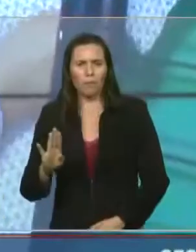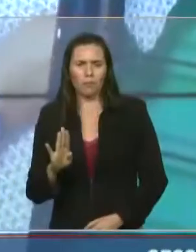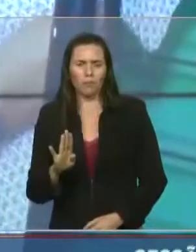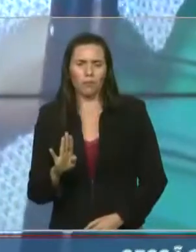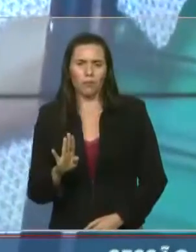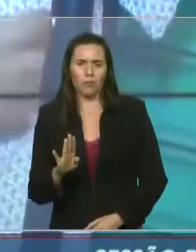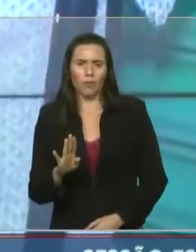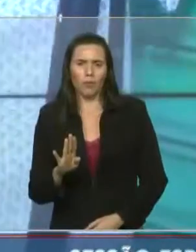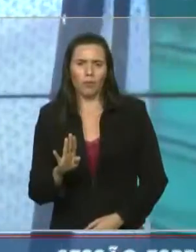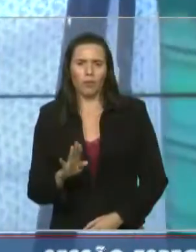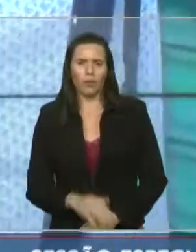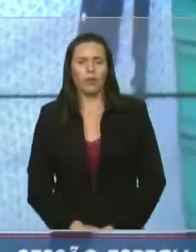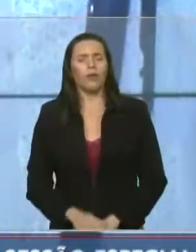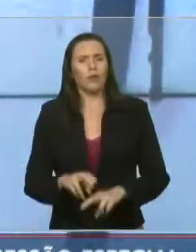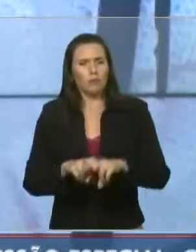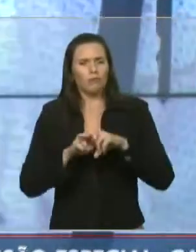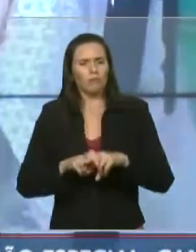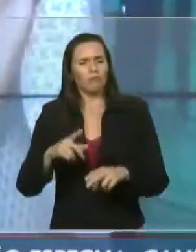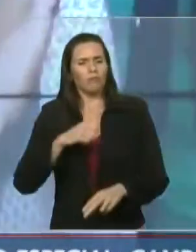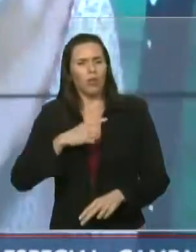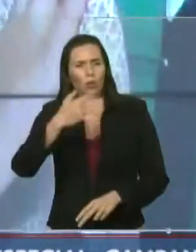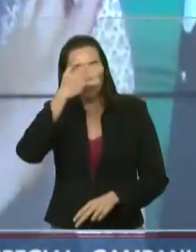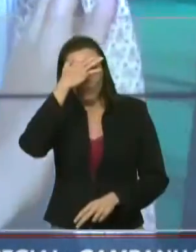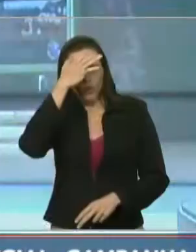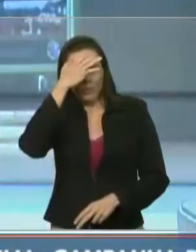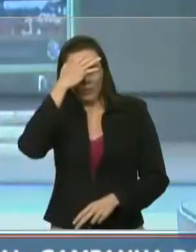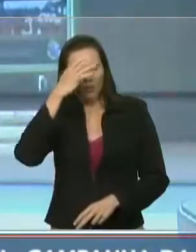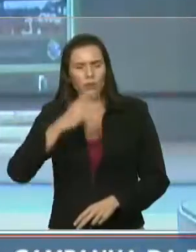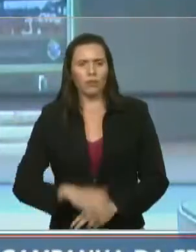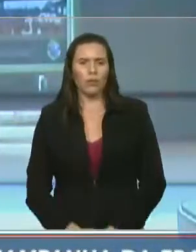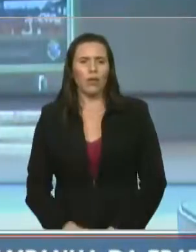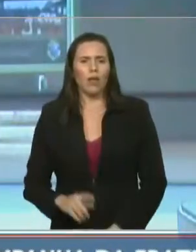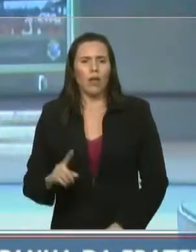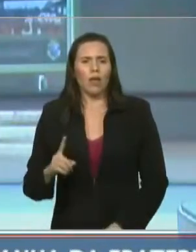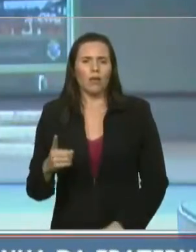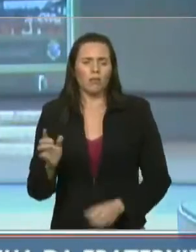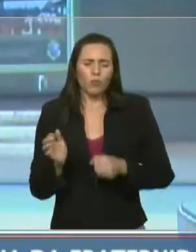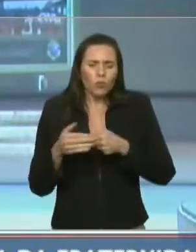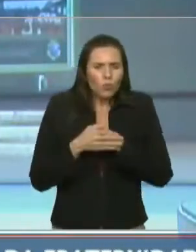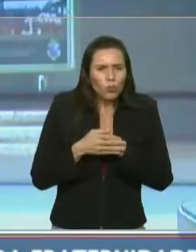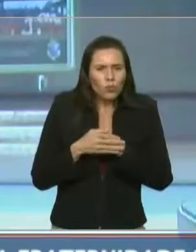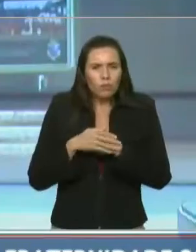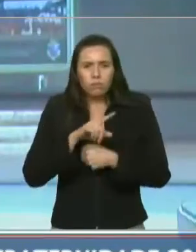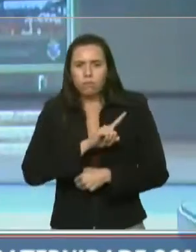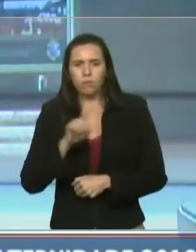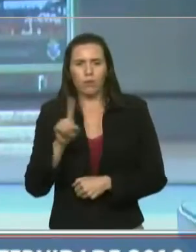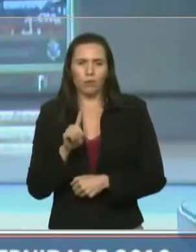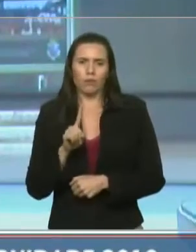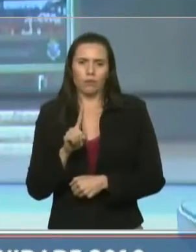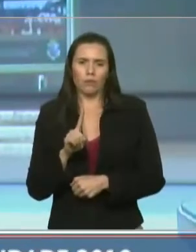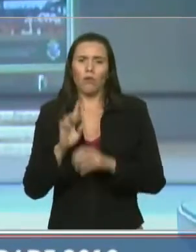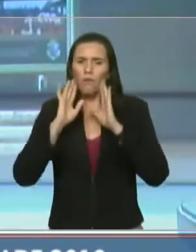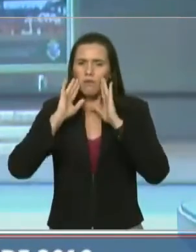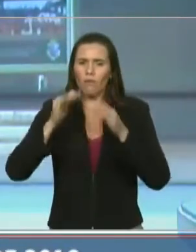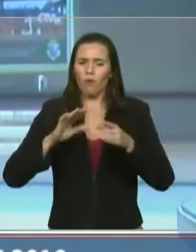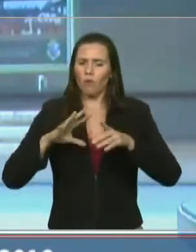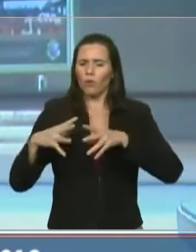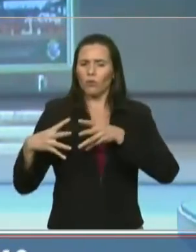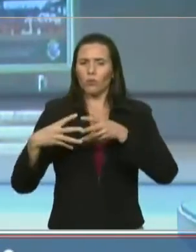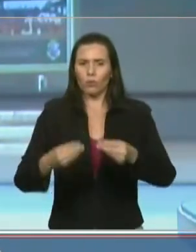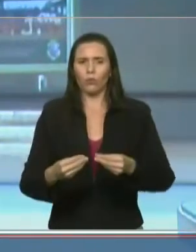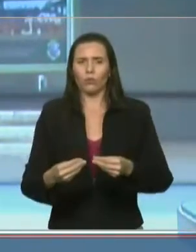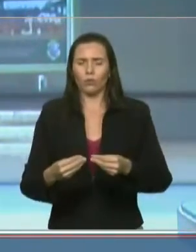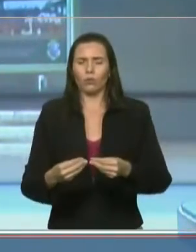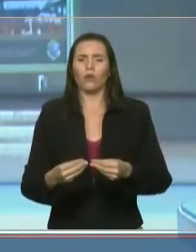não sermos omissos em relação a essa mesma política. Nessa hora, claro, se é para todos e todas, é de todos